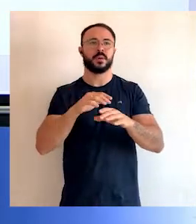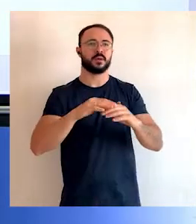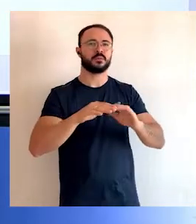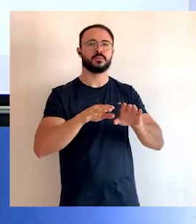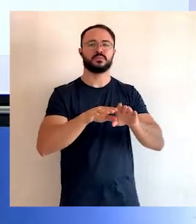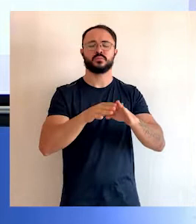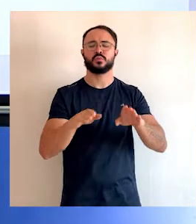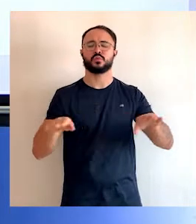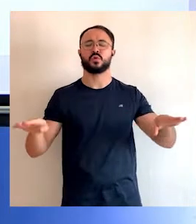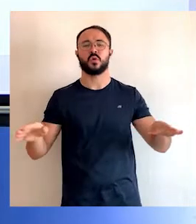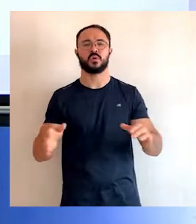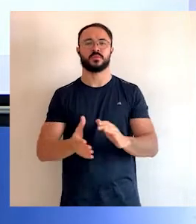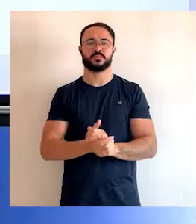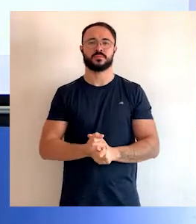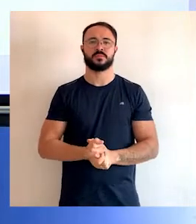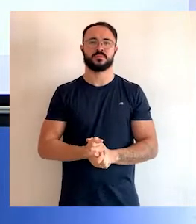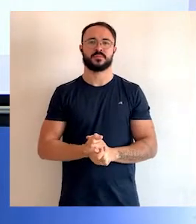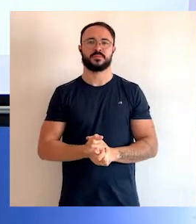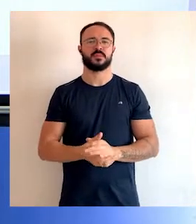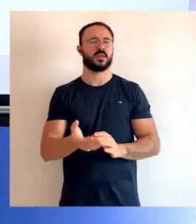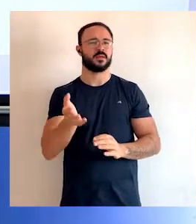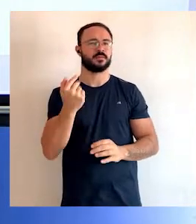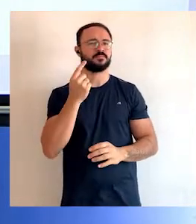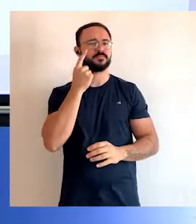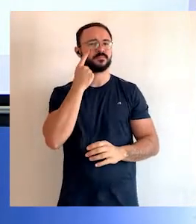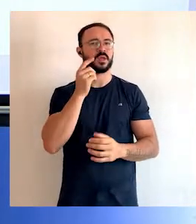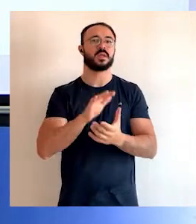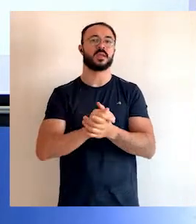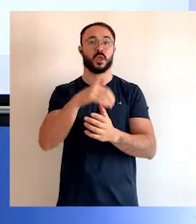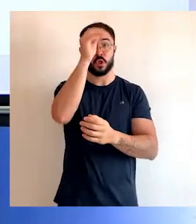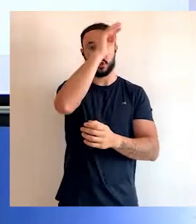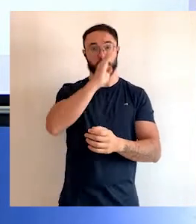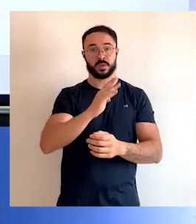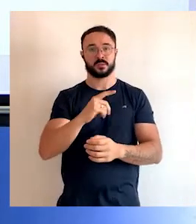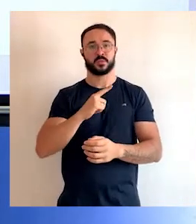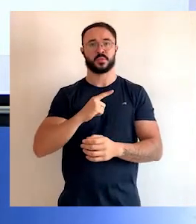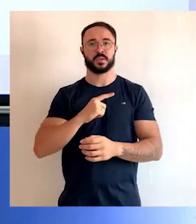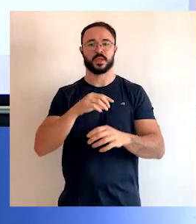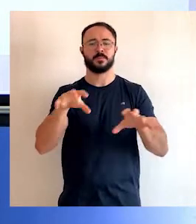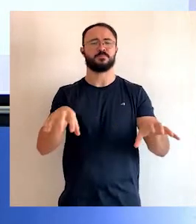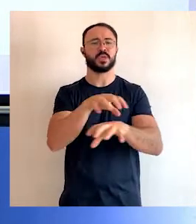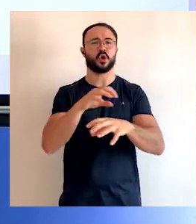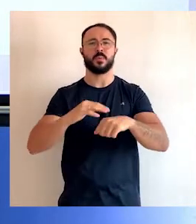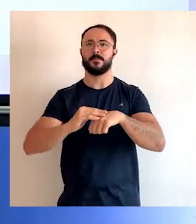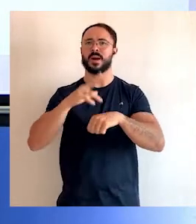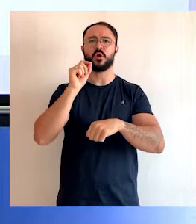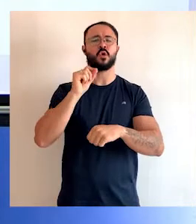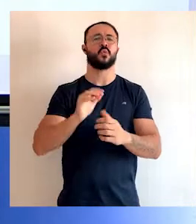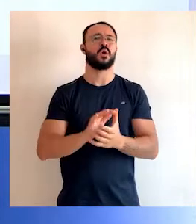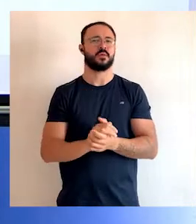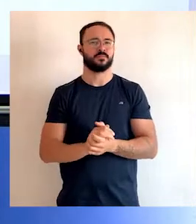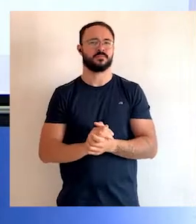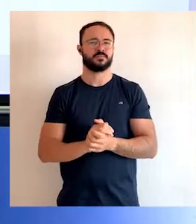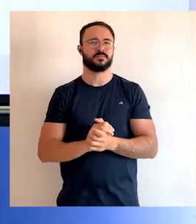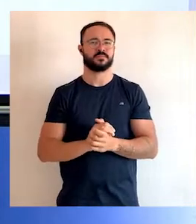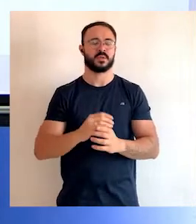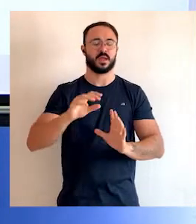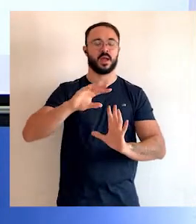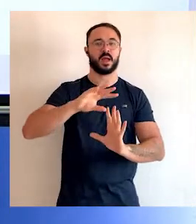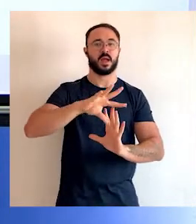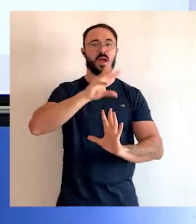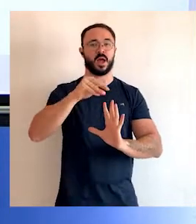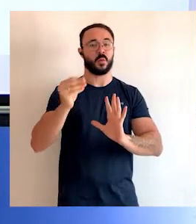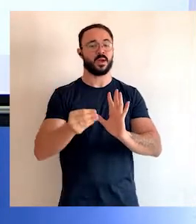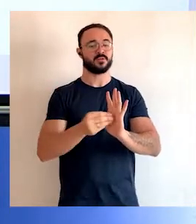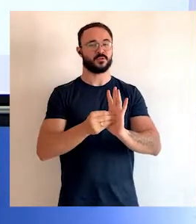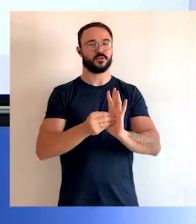o mapa? Biomas do Brasil. O nosso maior bioma é a Amazônia. A Amazônia é a maior floresta